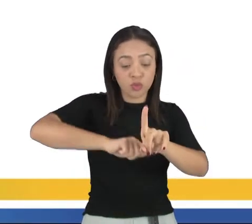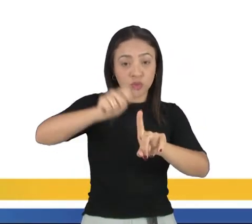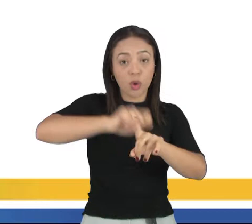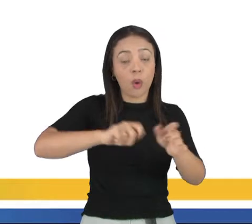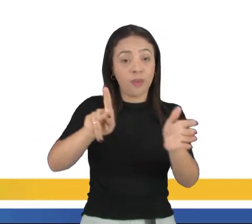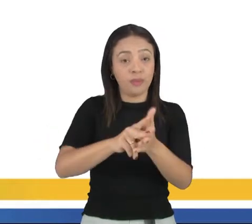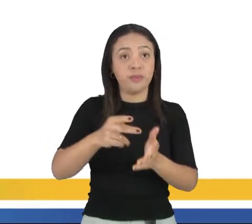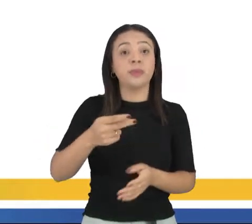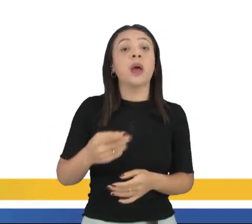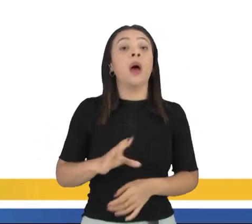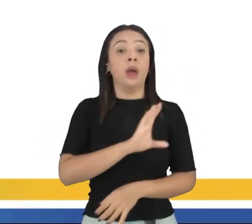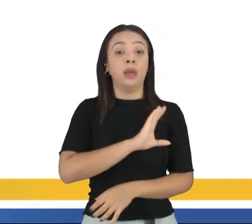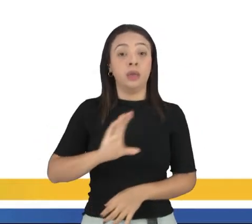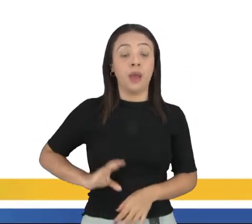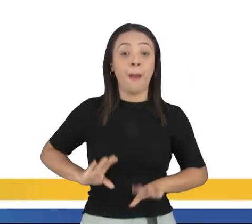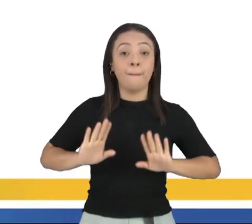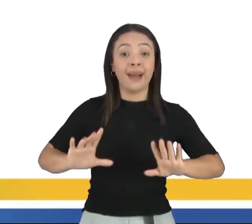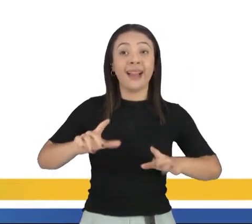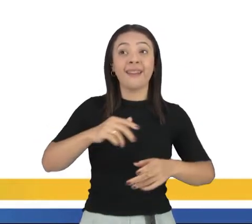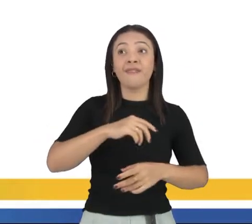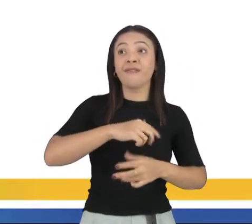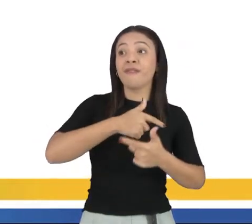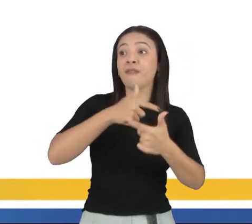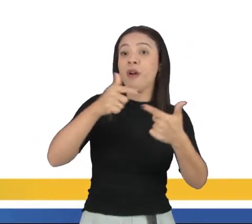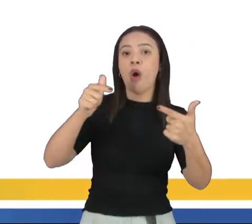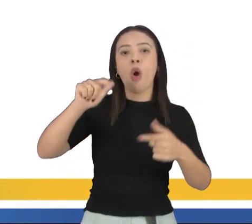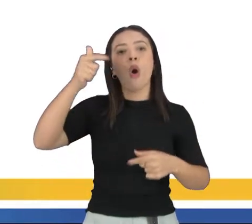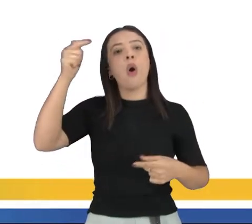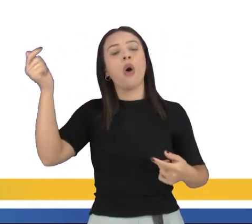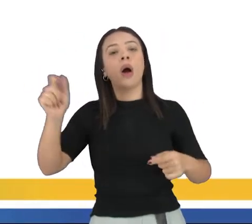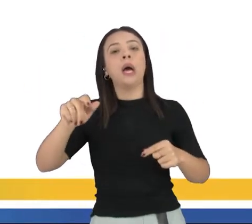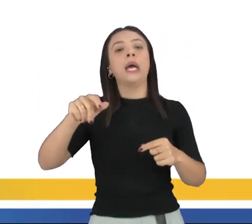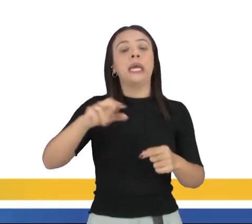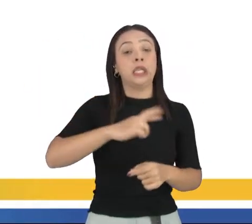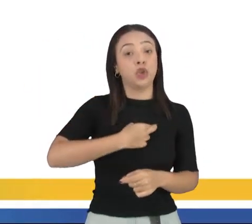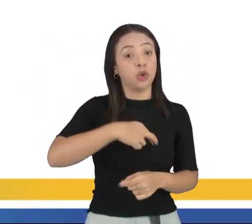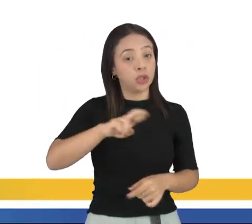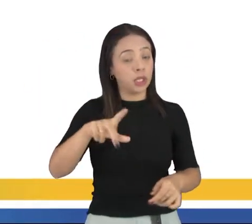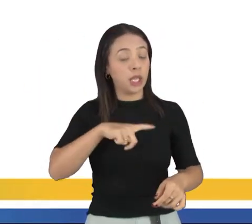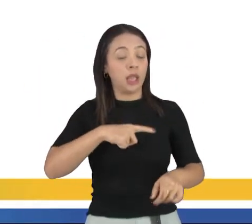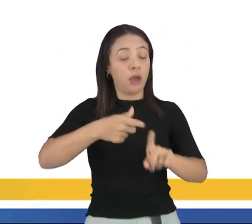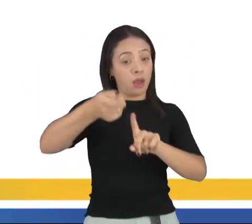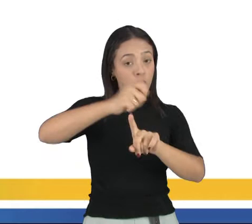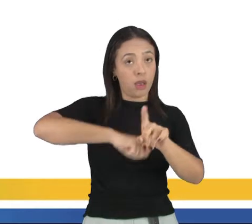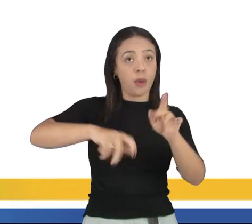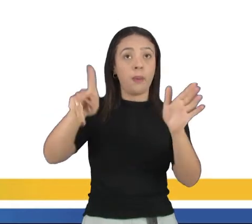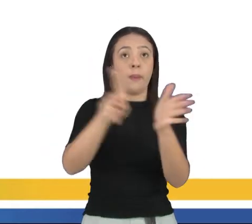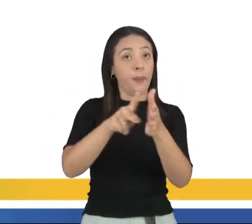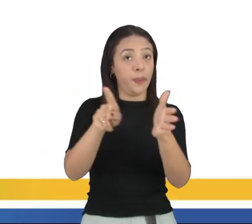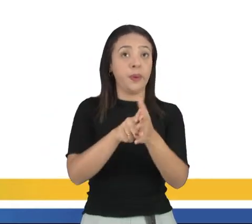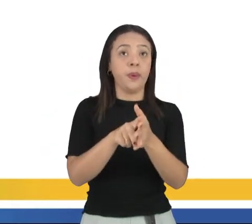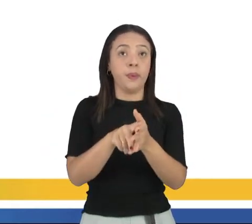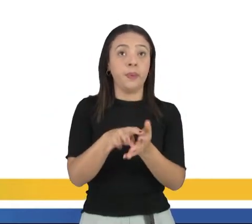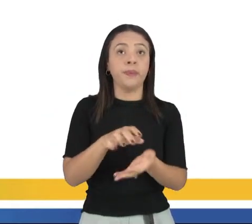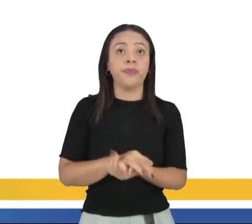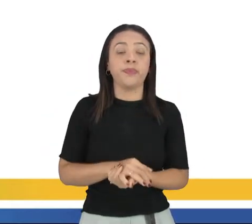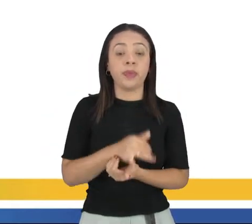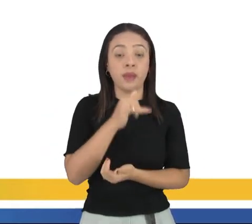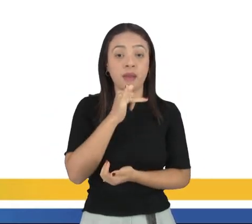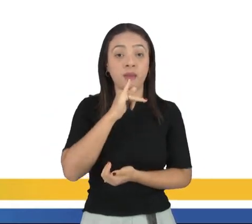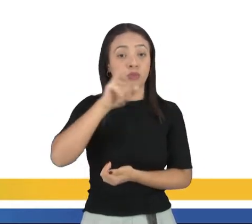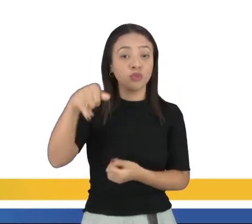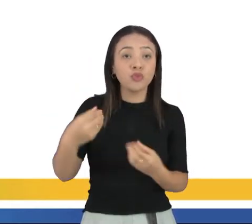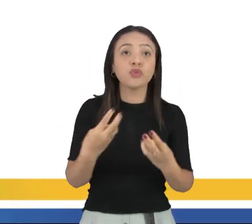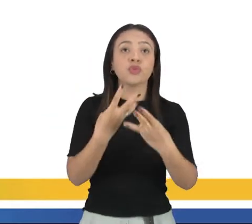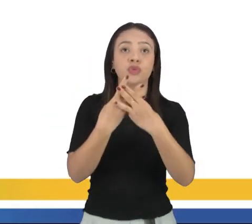mas que várias outras religiões elas tem seus calendários né sendo que a grande parte é aí referente aí então áudio